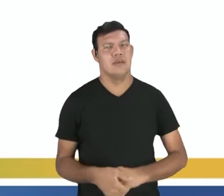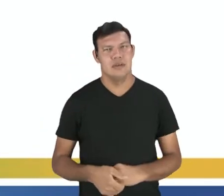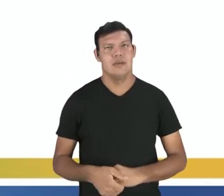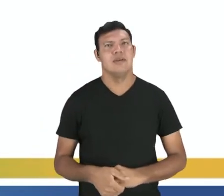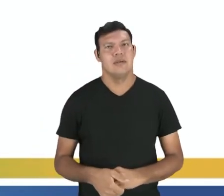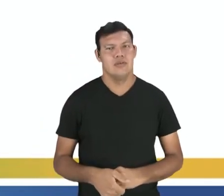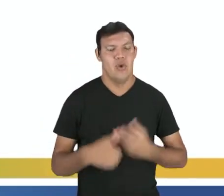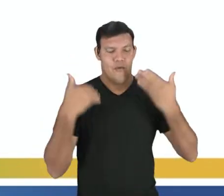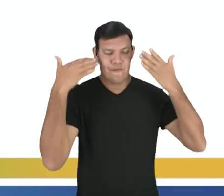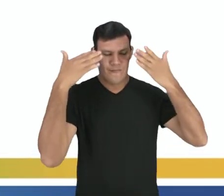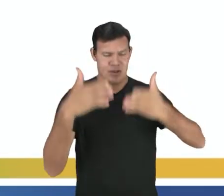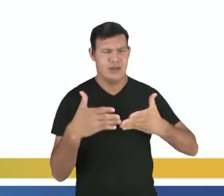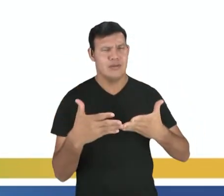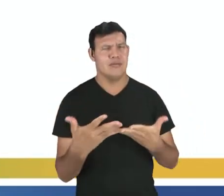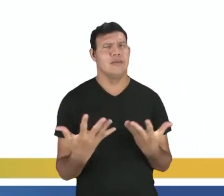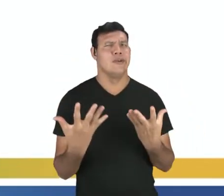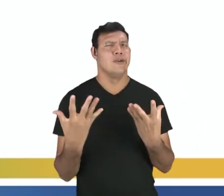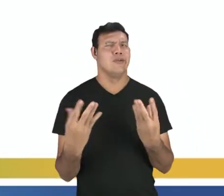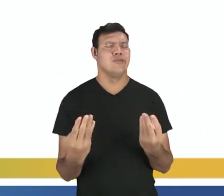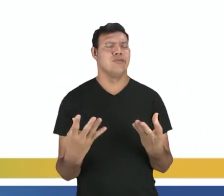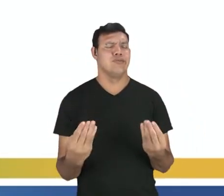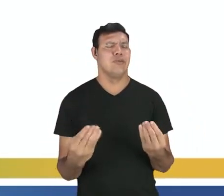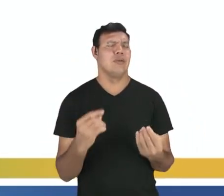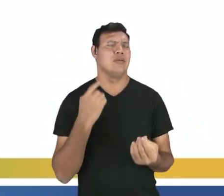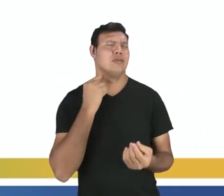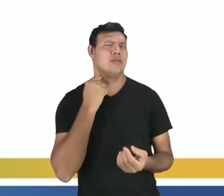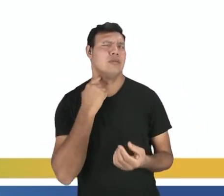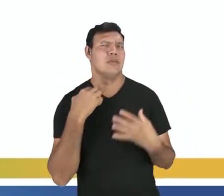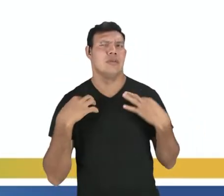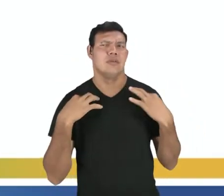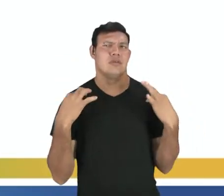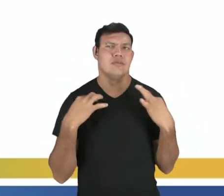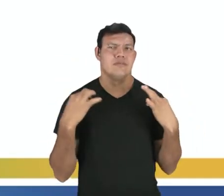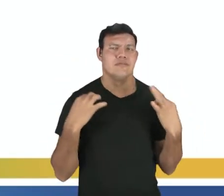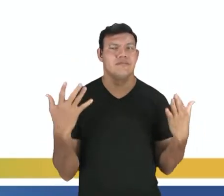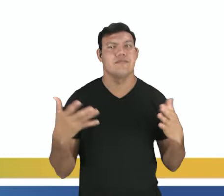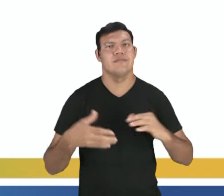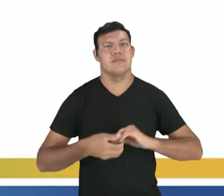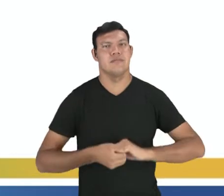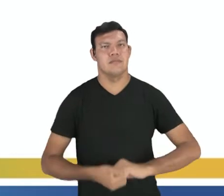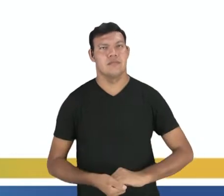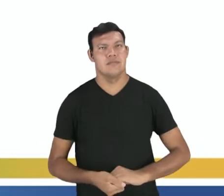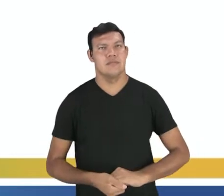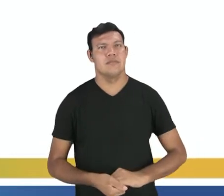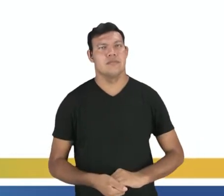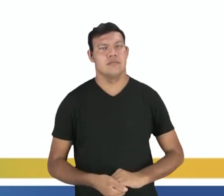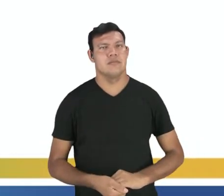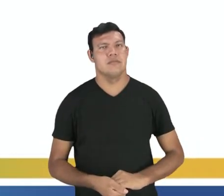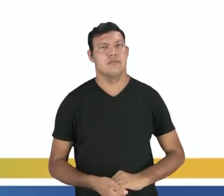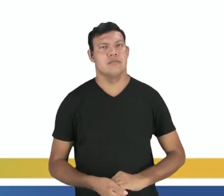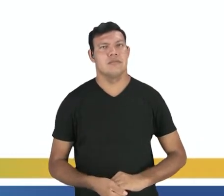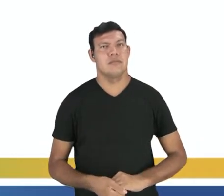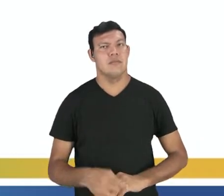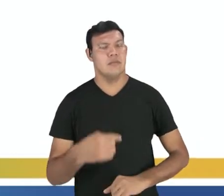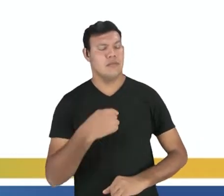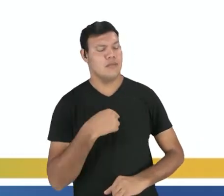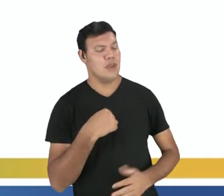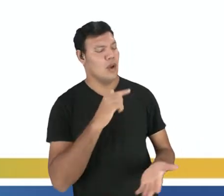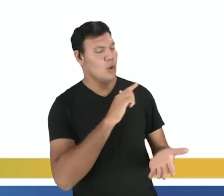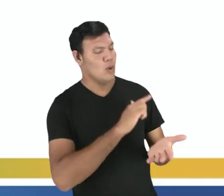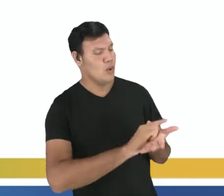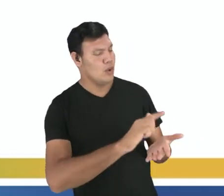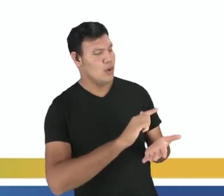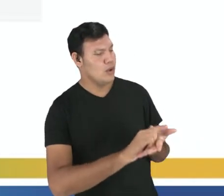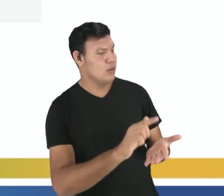para enfatizar que são muitas as roupas sujas. Então, mountain of dirty clothes, montanha de roupas